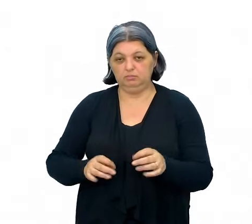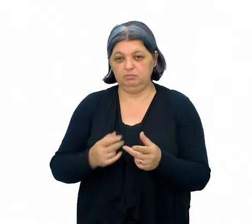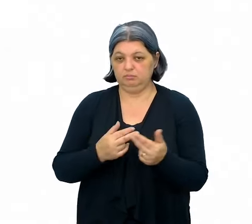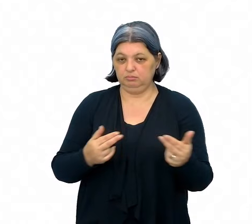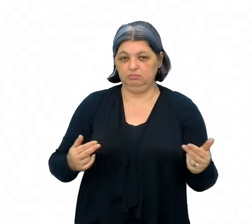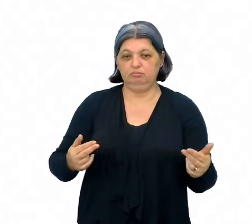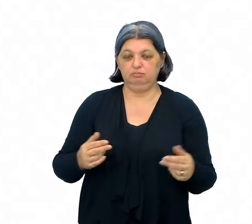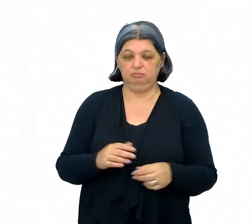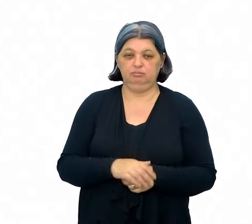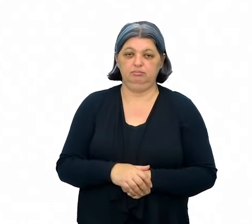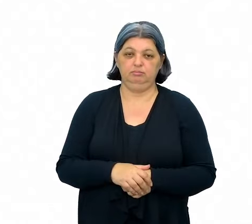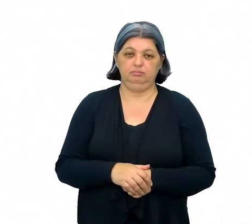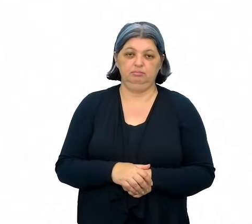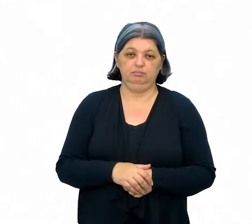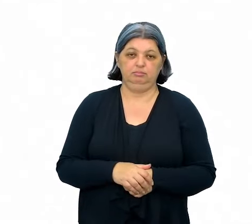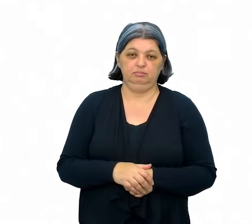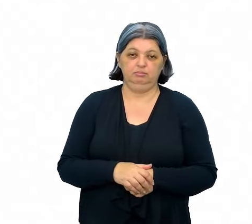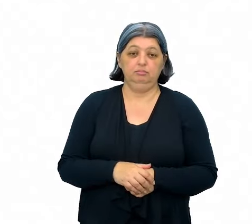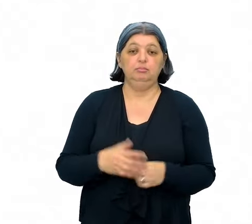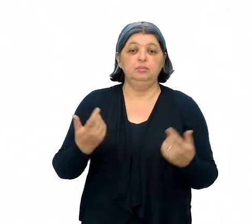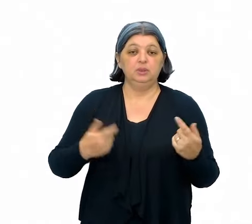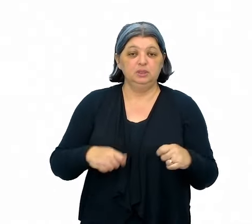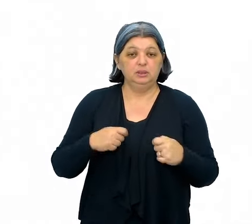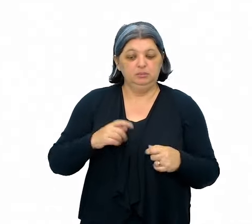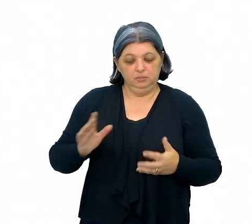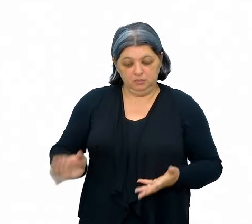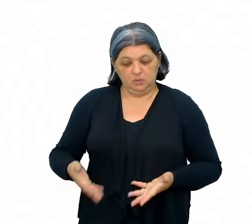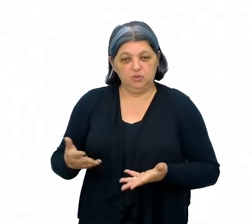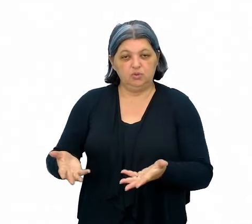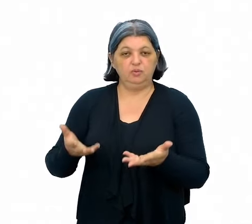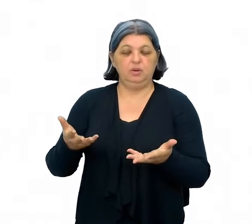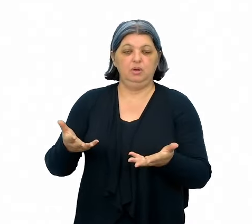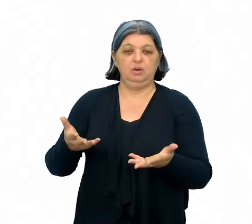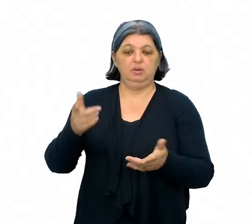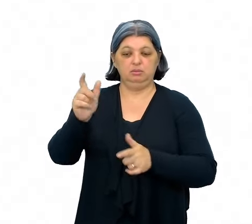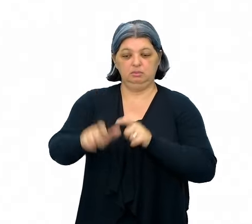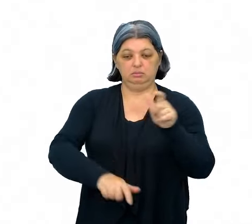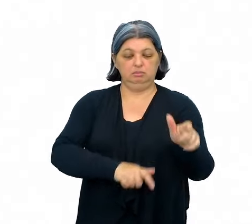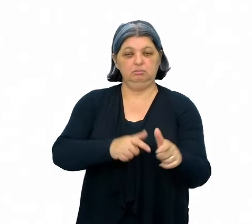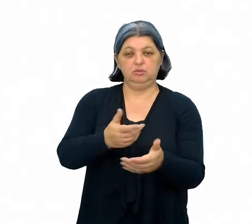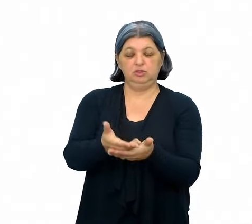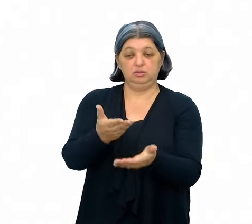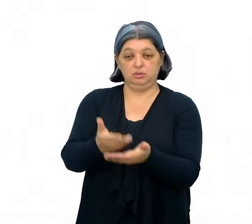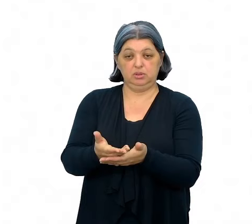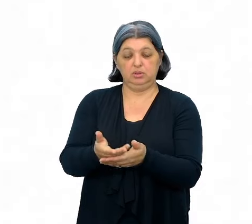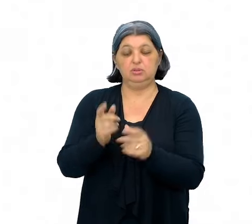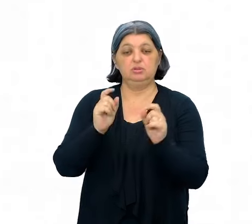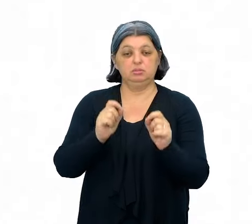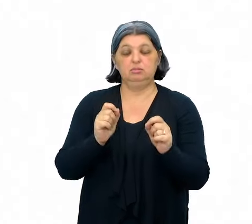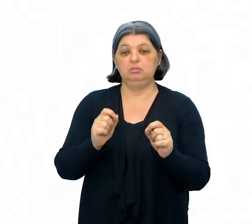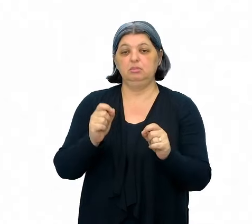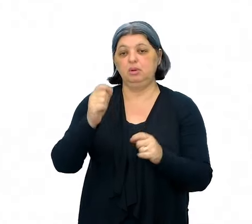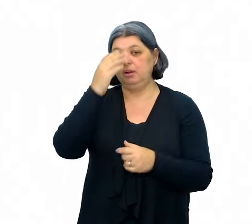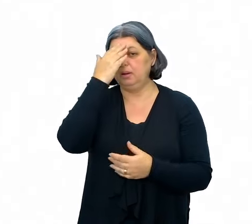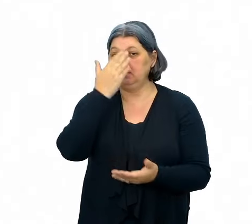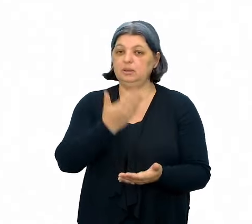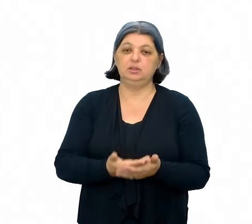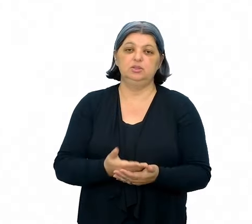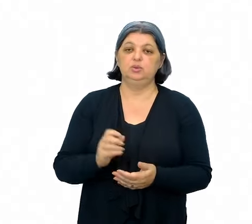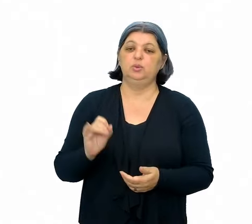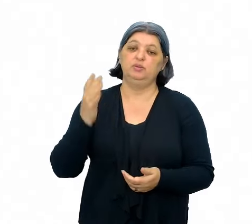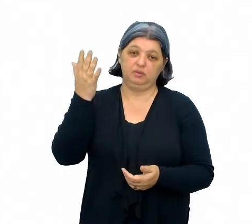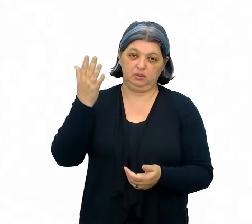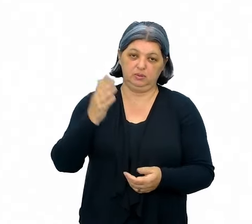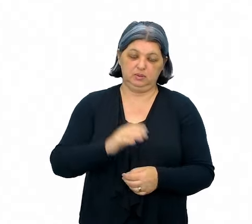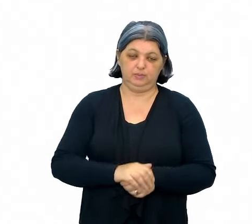e de inferências. Precisamos motivar os estudantes a fazerem hipóteses sobre o que acreditam que